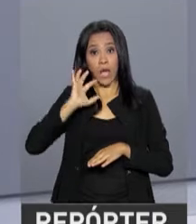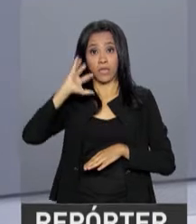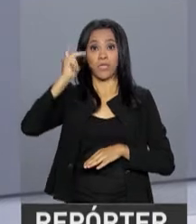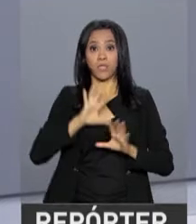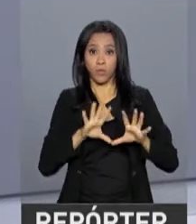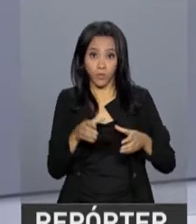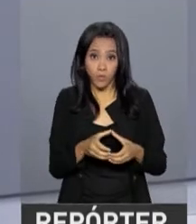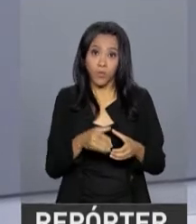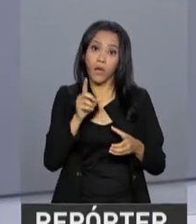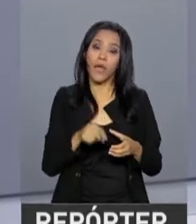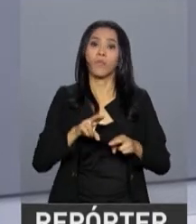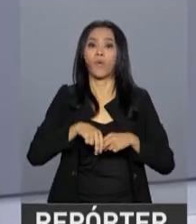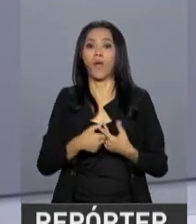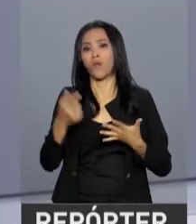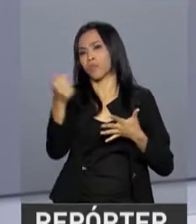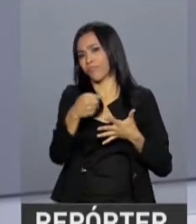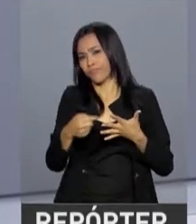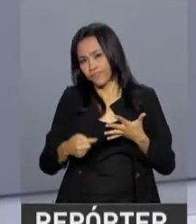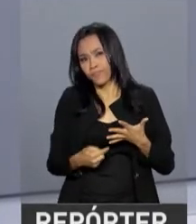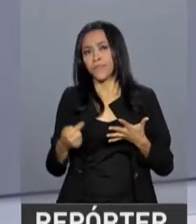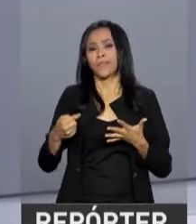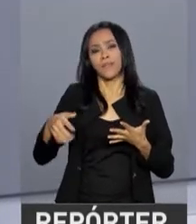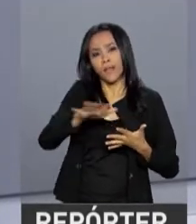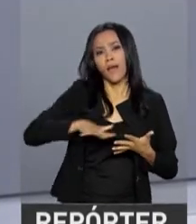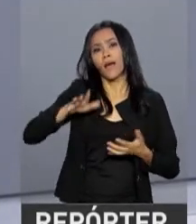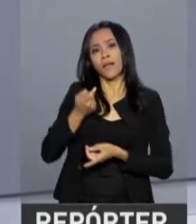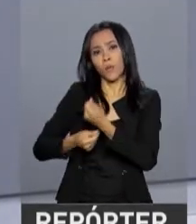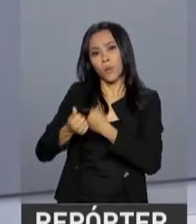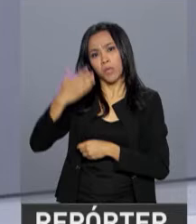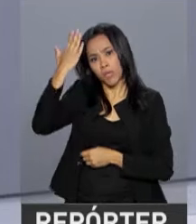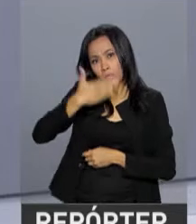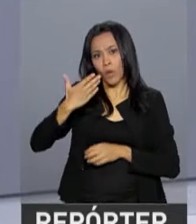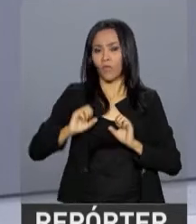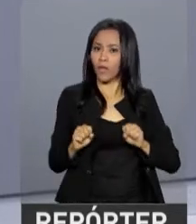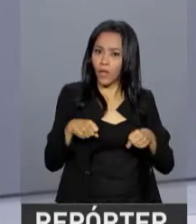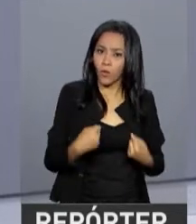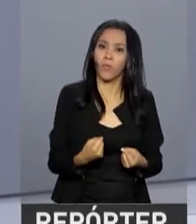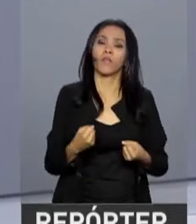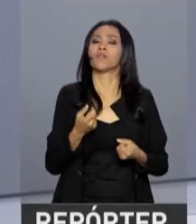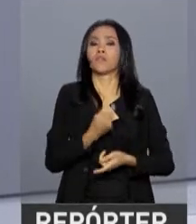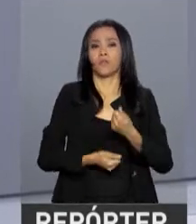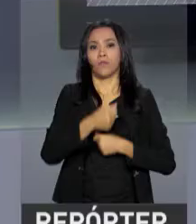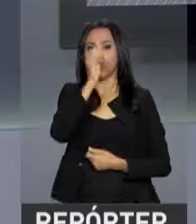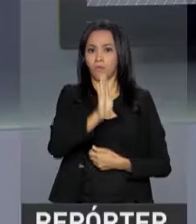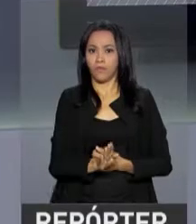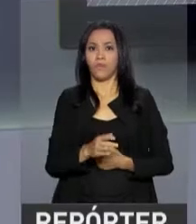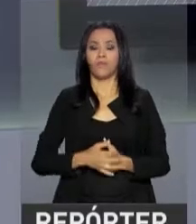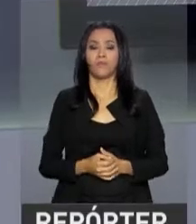em um conjunto dos indicadores de atividade econômica que mostra a recuperação consistente da economia brasileira